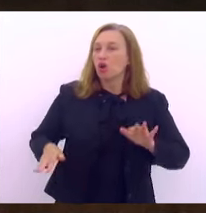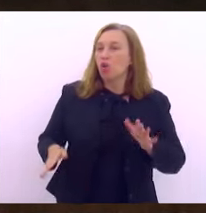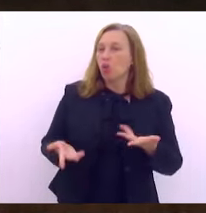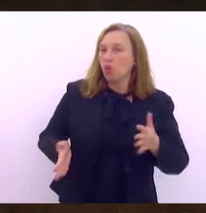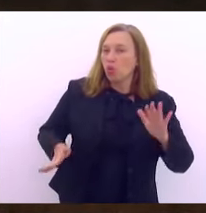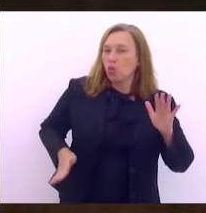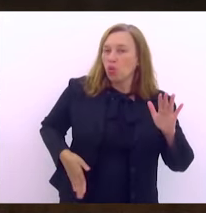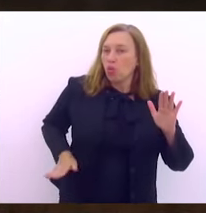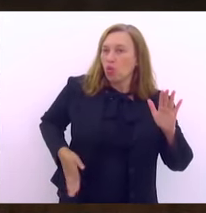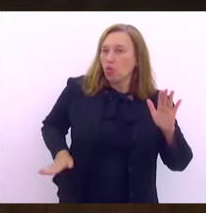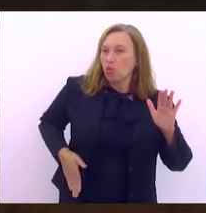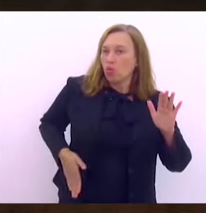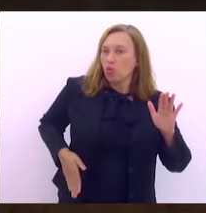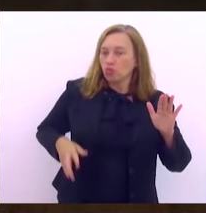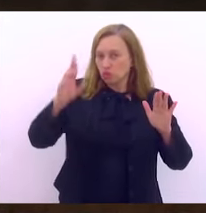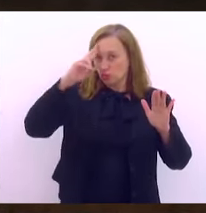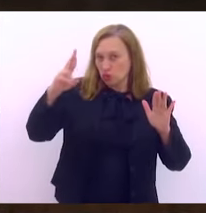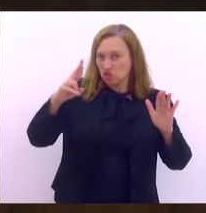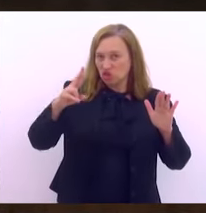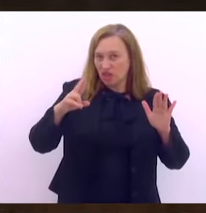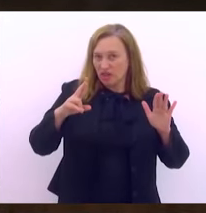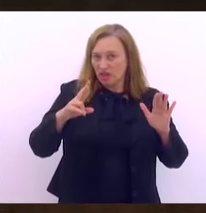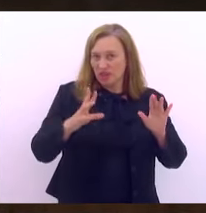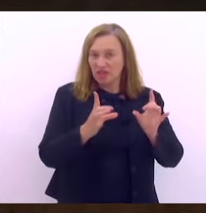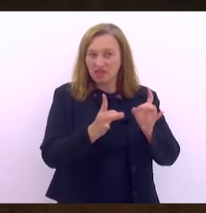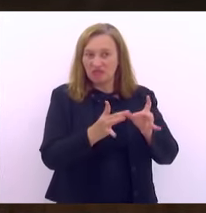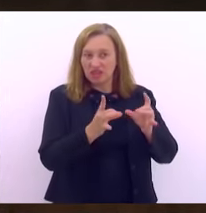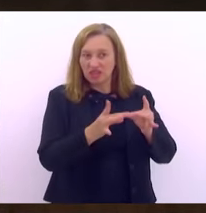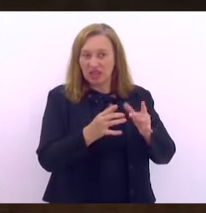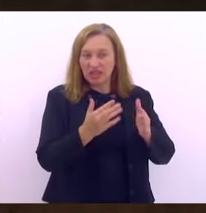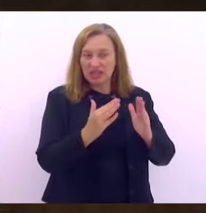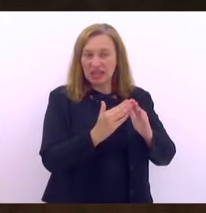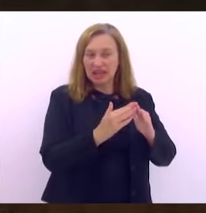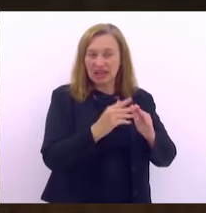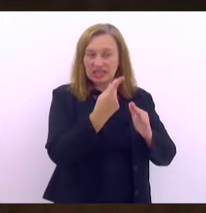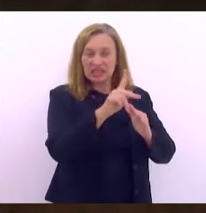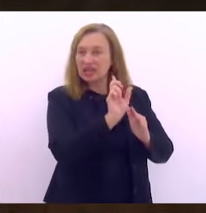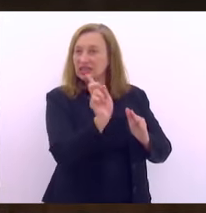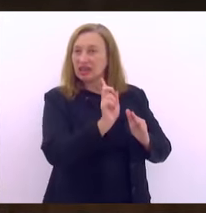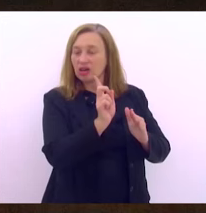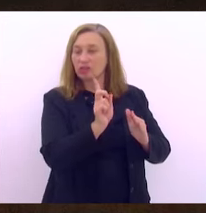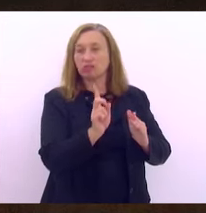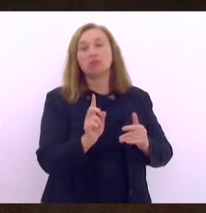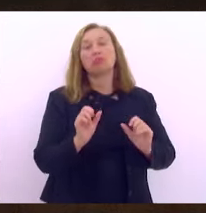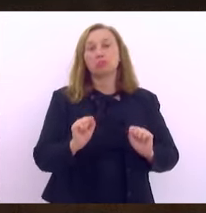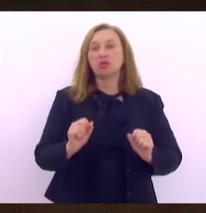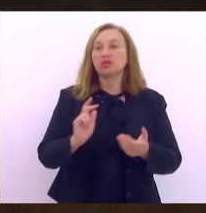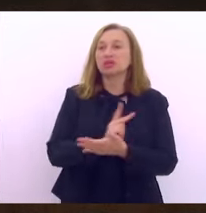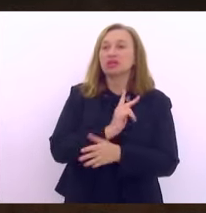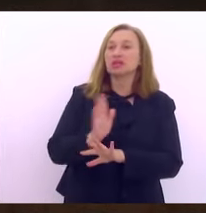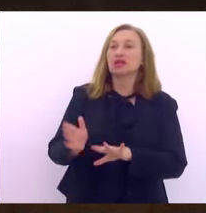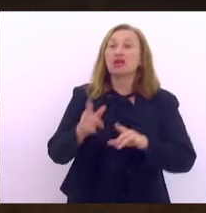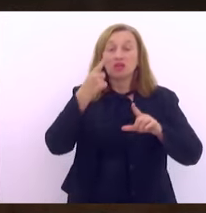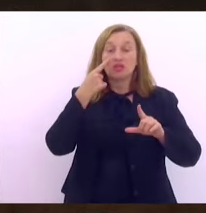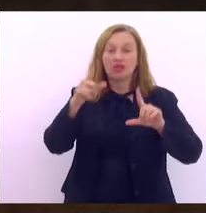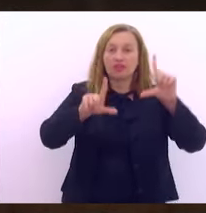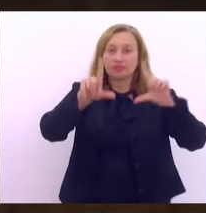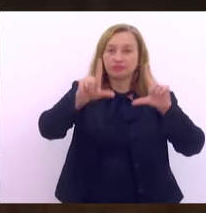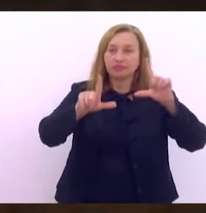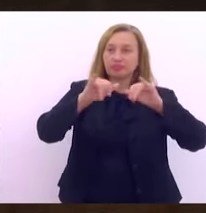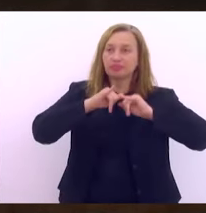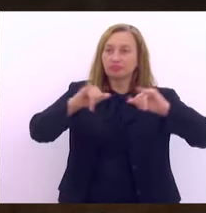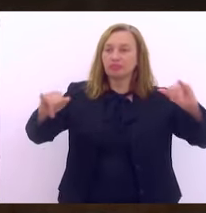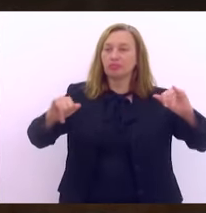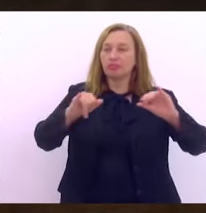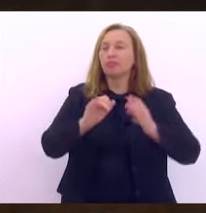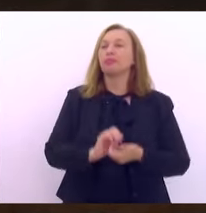casa deles, não. Pode até acontecer, mas a maioria, como nós temos o hábito de ver aí, infelizmente, nas emissoras, nas reportagens,